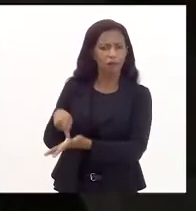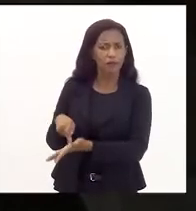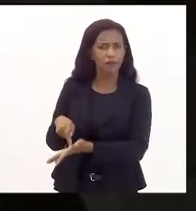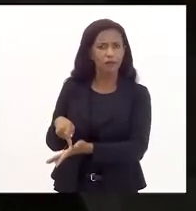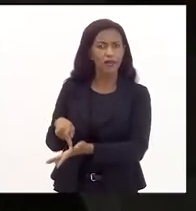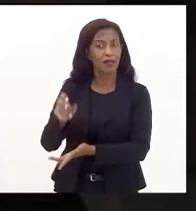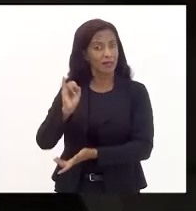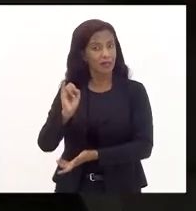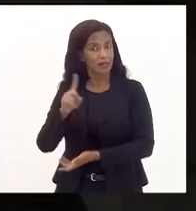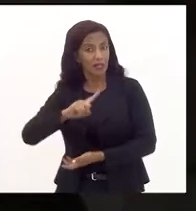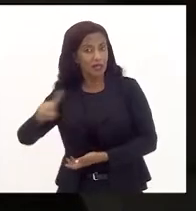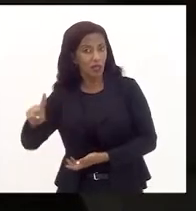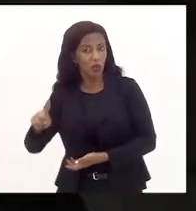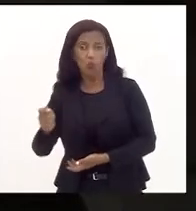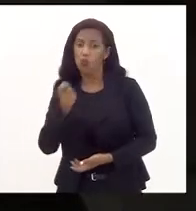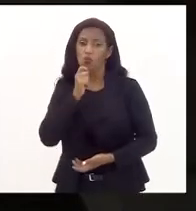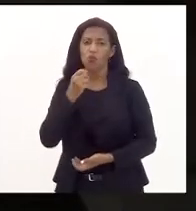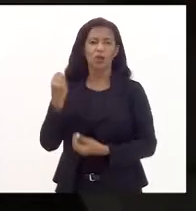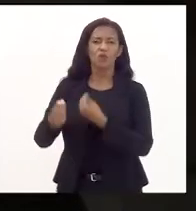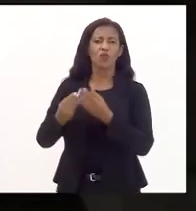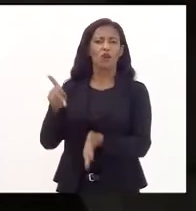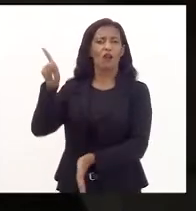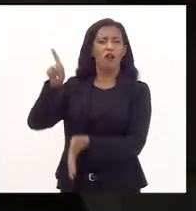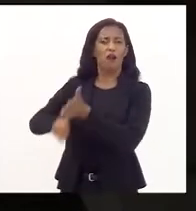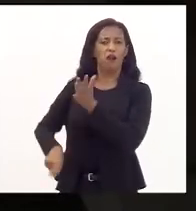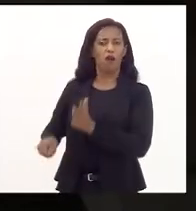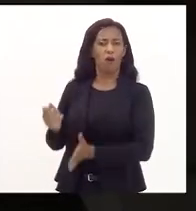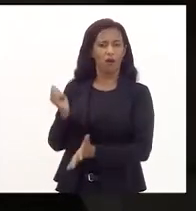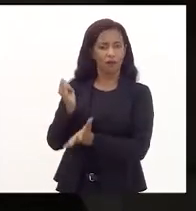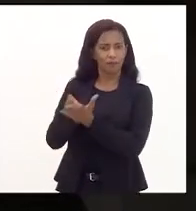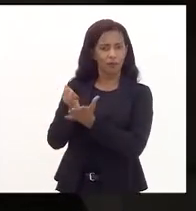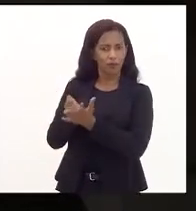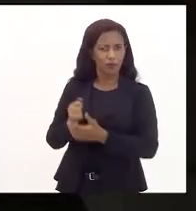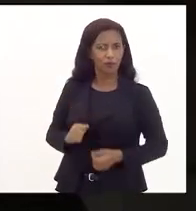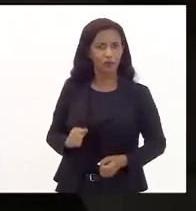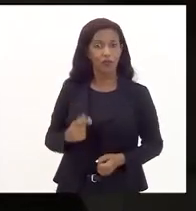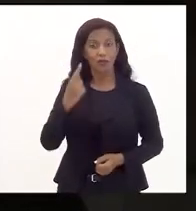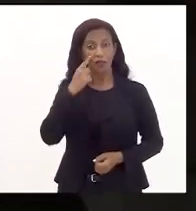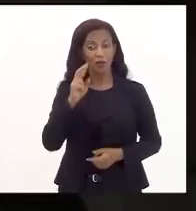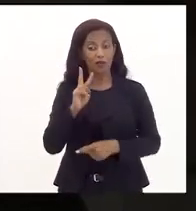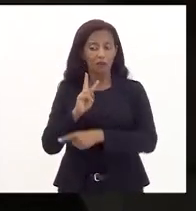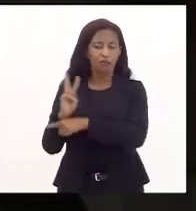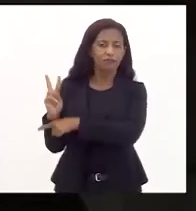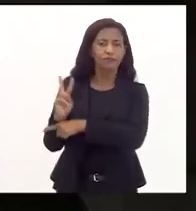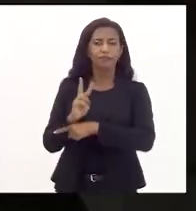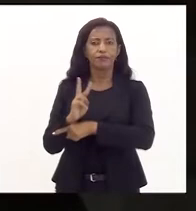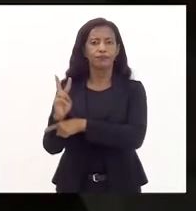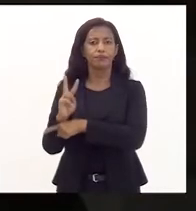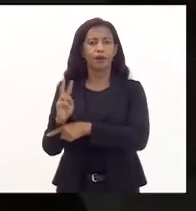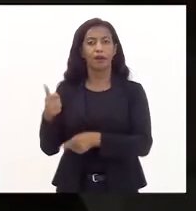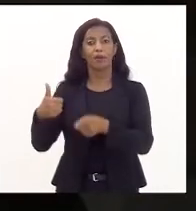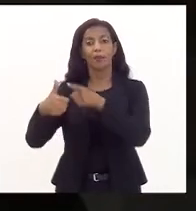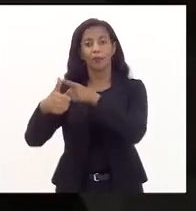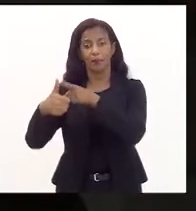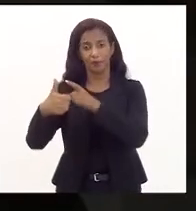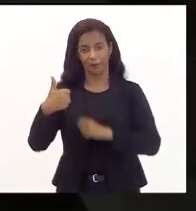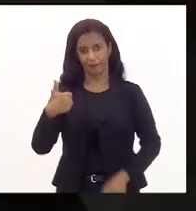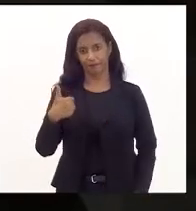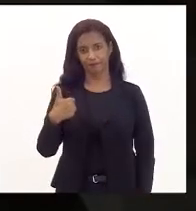Se não aconteceu, não há por que ter o benefício fiscal. Então, essa revisão é o primeiro